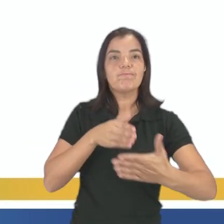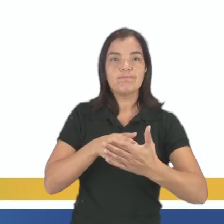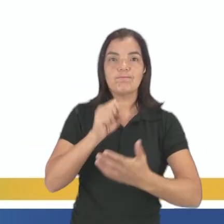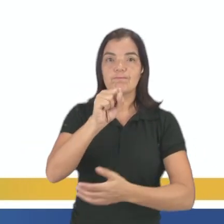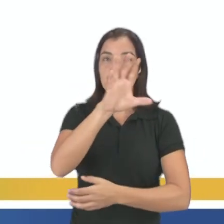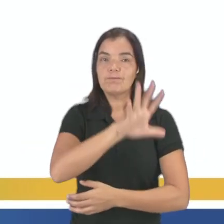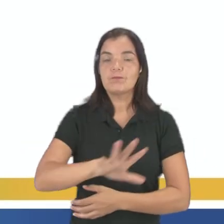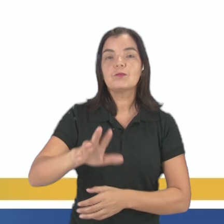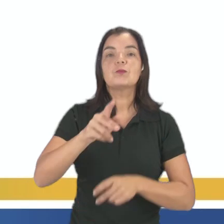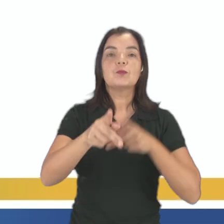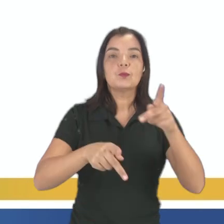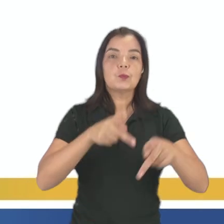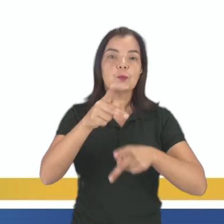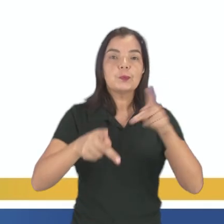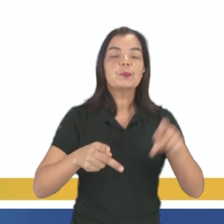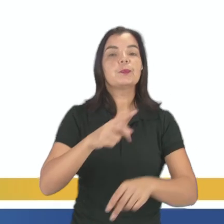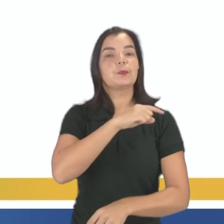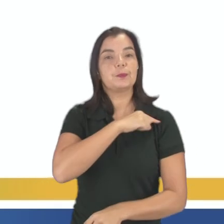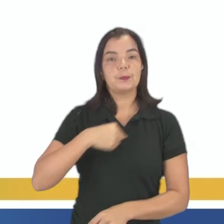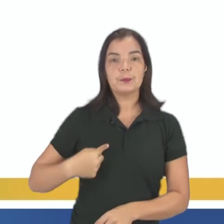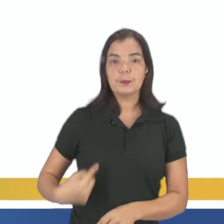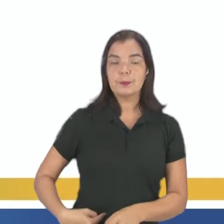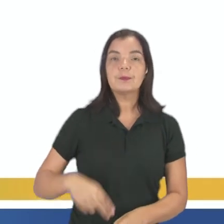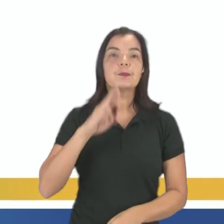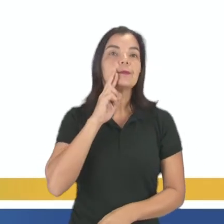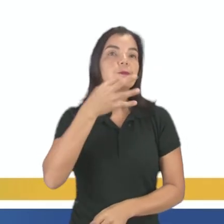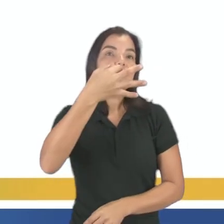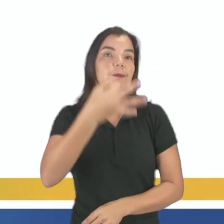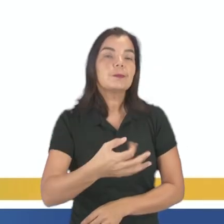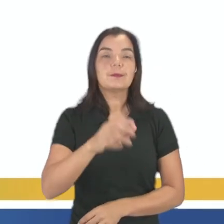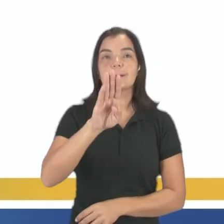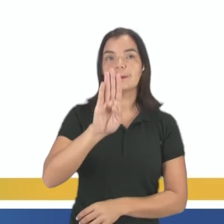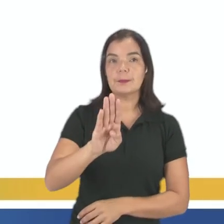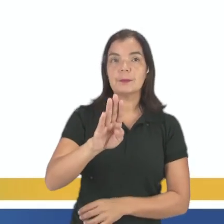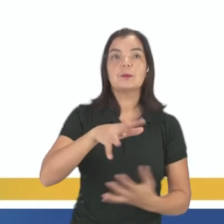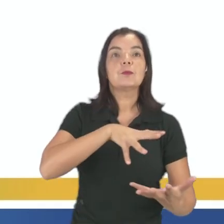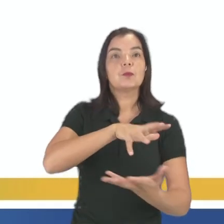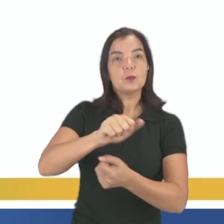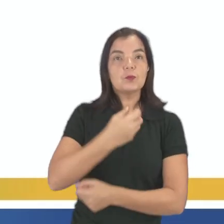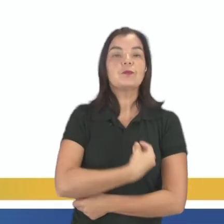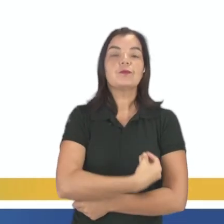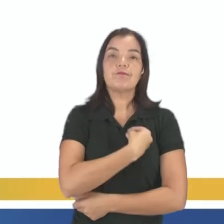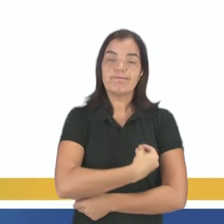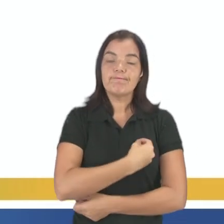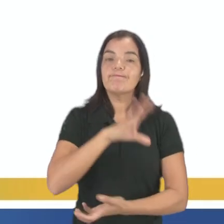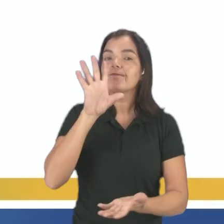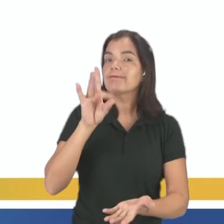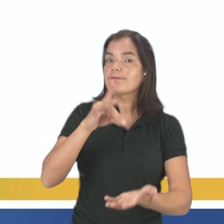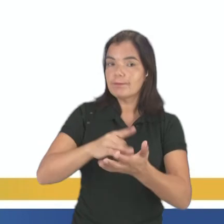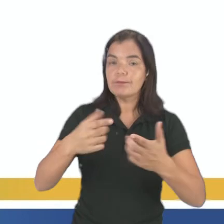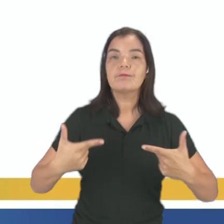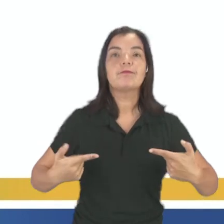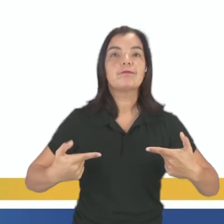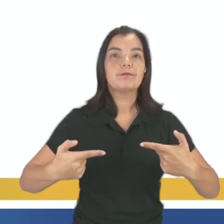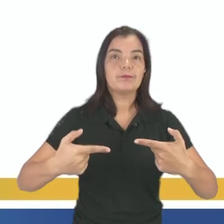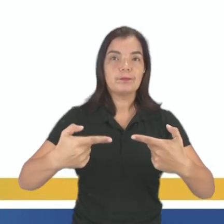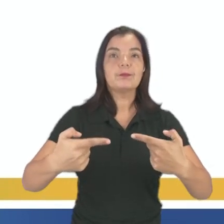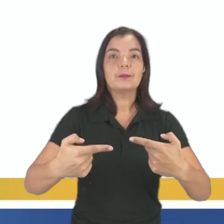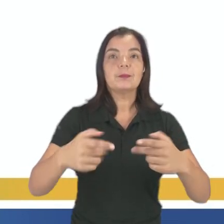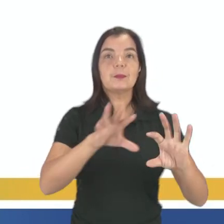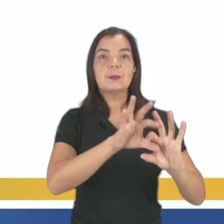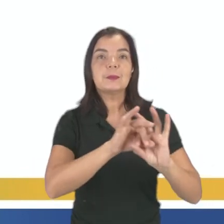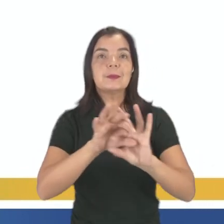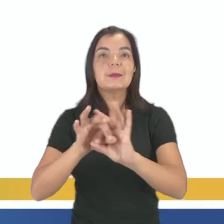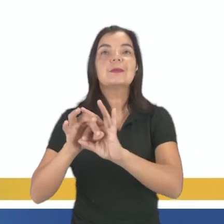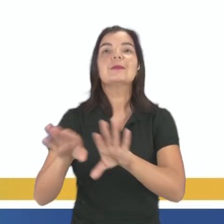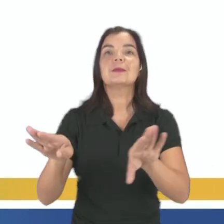país chinês. Pessoal, temos como alternativa correta o B, né? O mundo vivenciava então a Guerra Fria e nesse